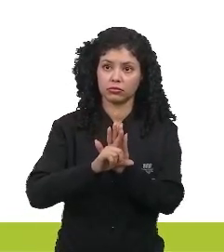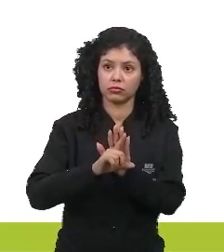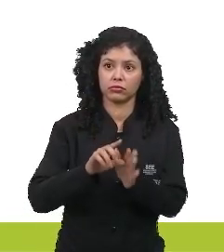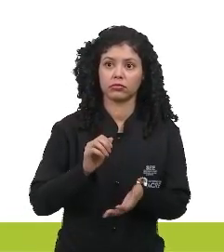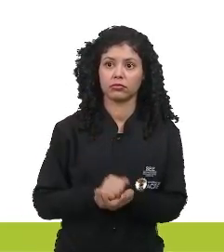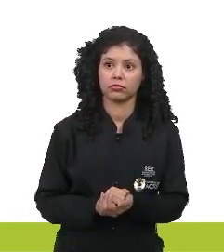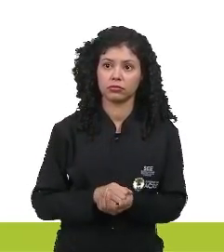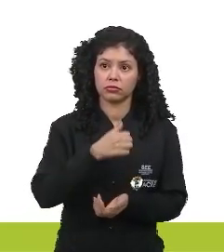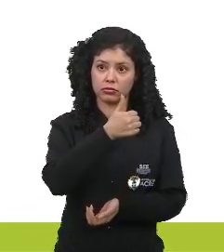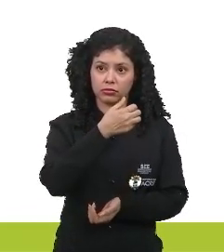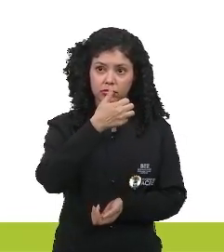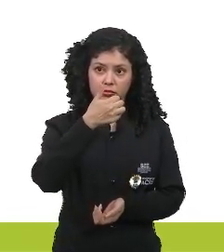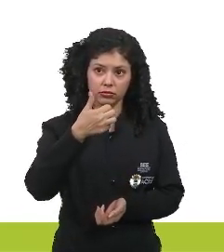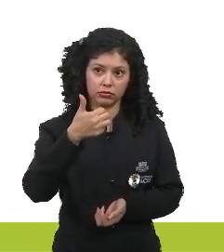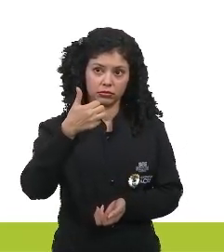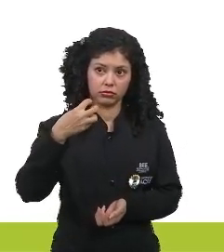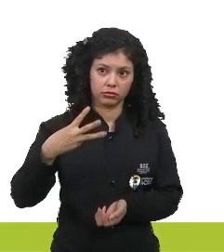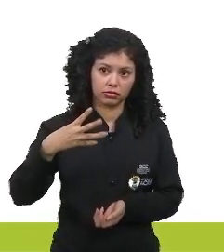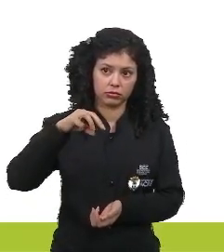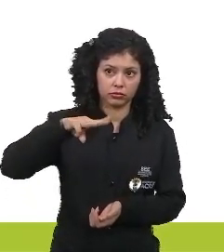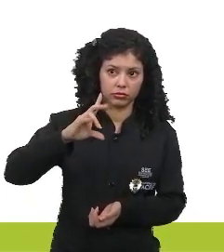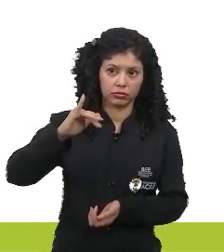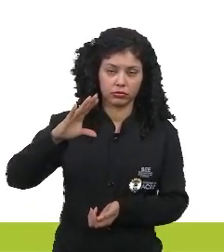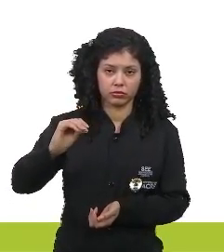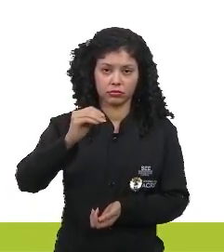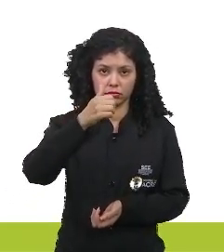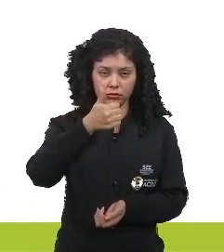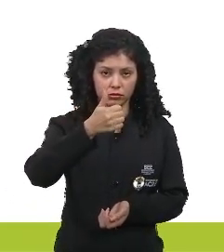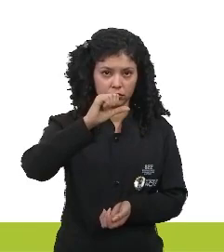em 13 de maio de